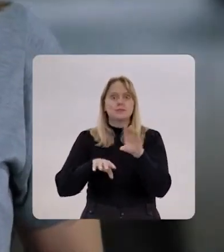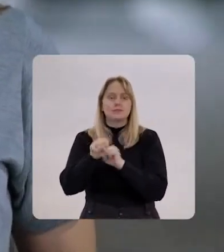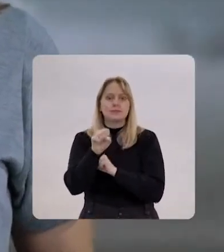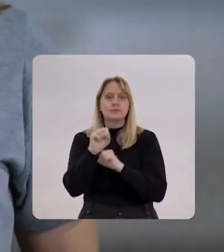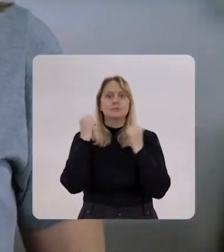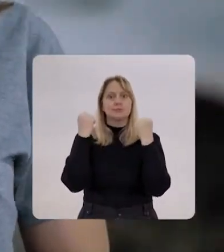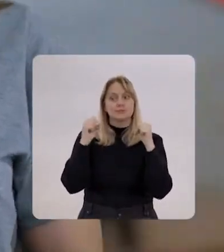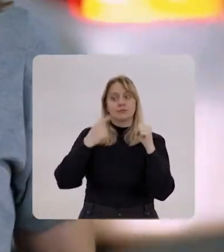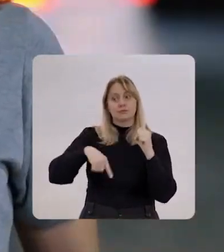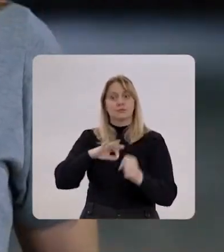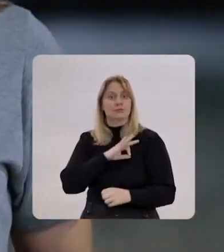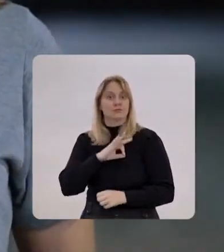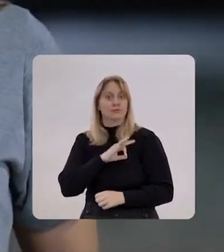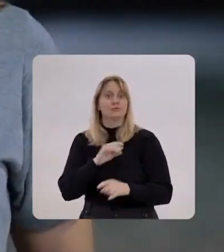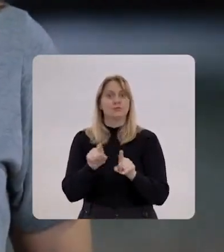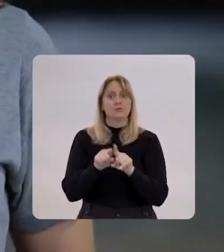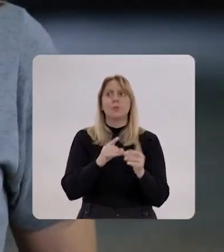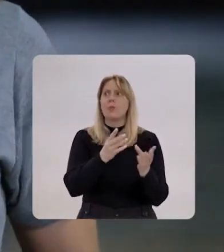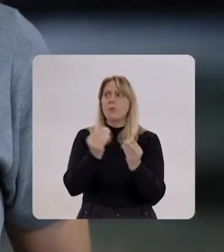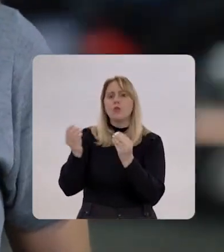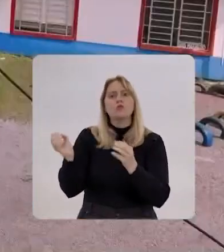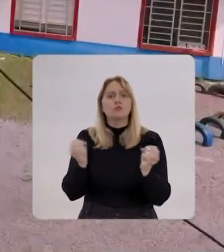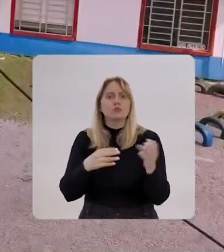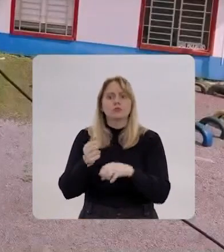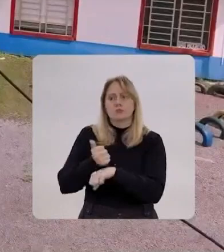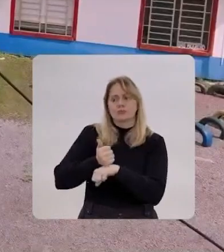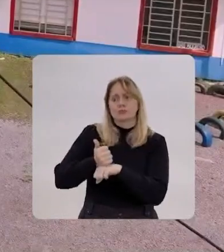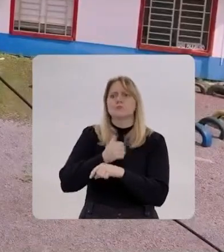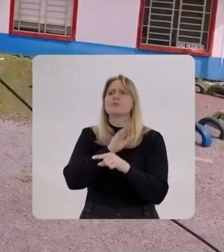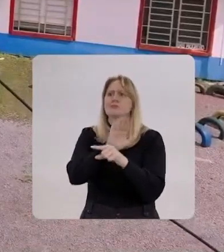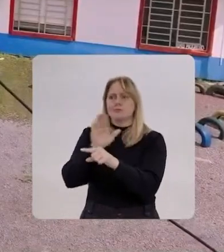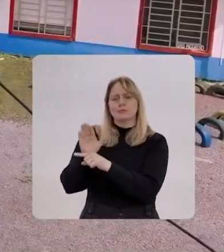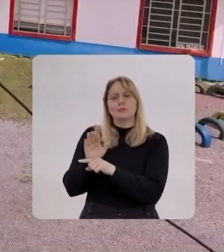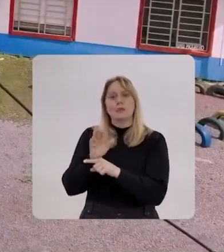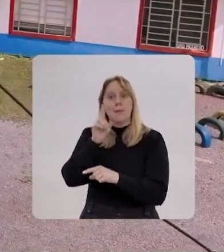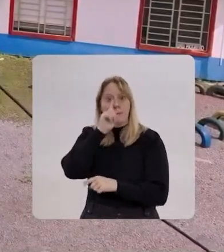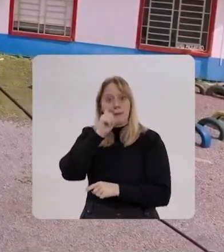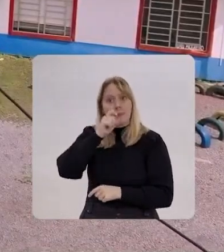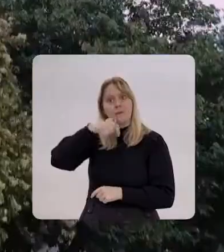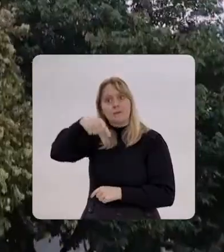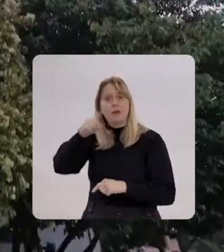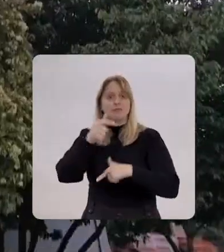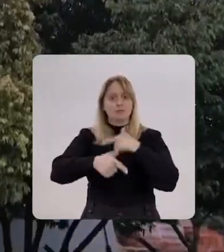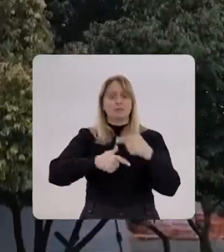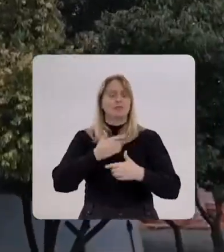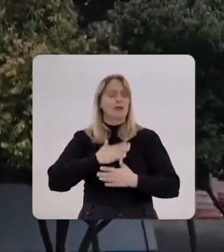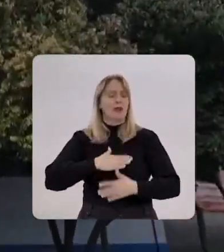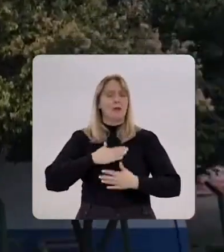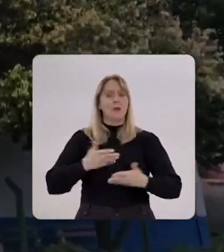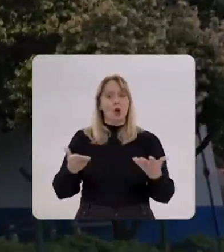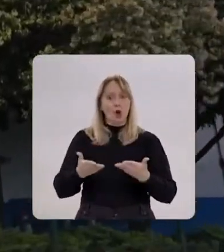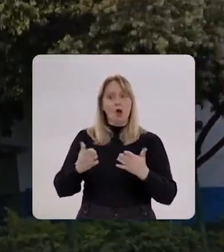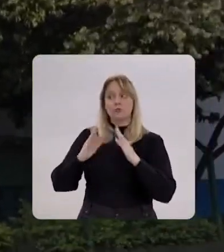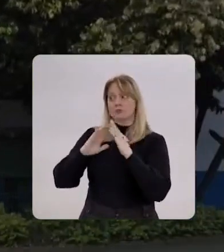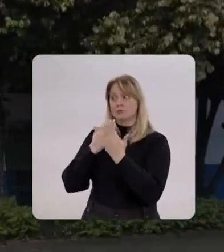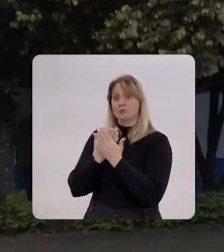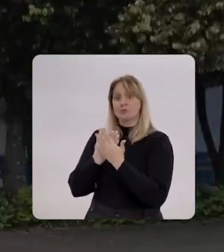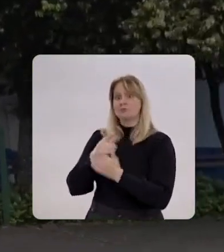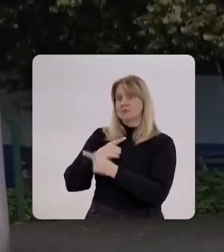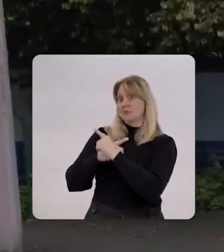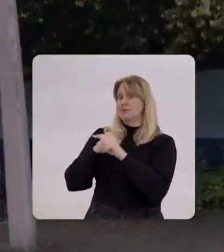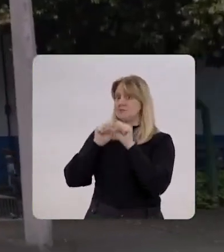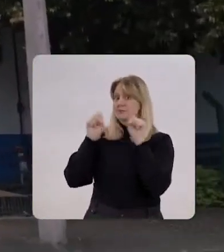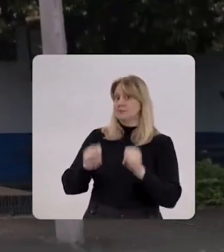Guarda Municipal, muitos novos profissionais estão atuando. Para os pais trabalharem mais tranquilos, agora as escolas municipais têm sistemas de